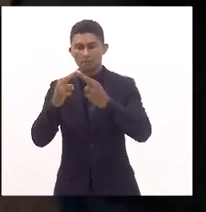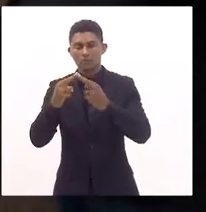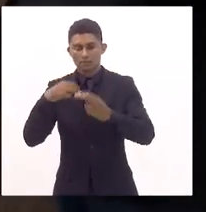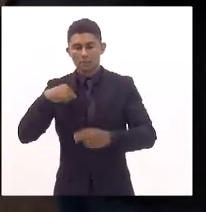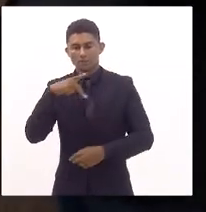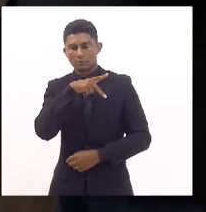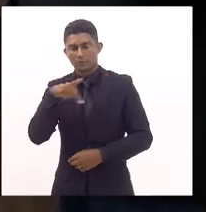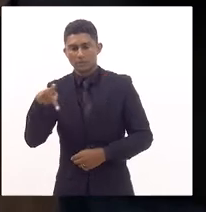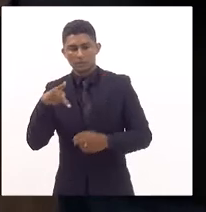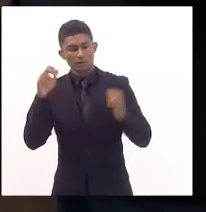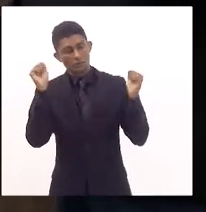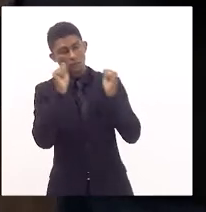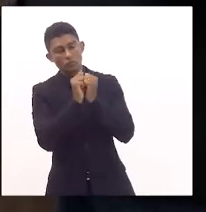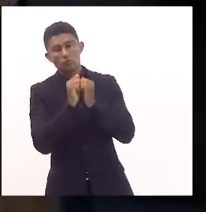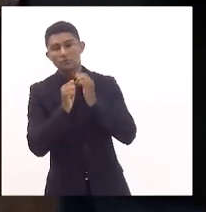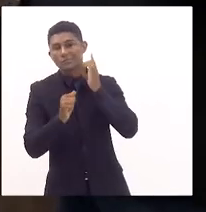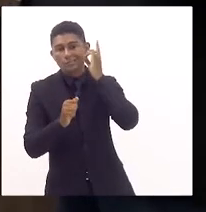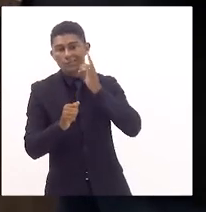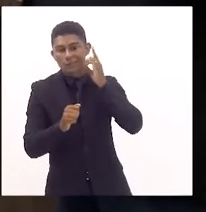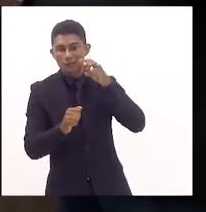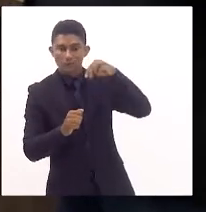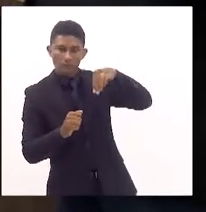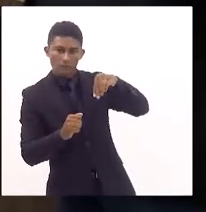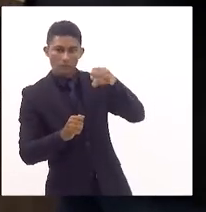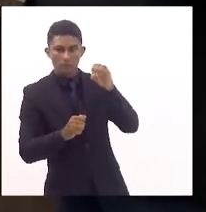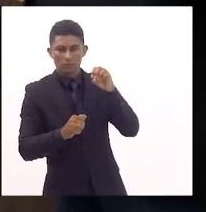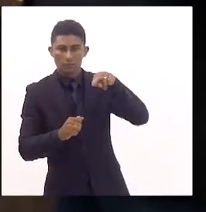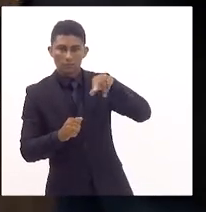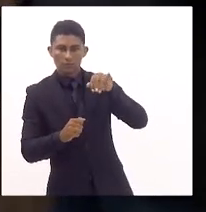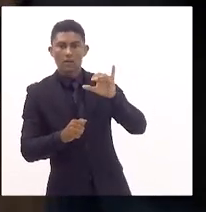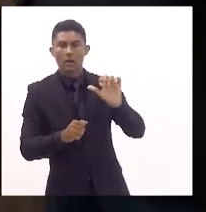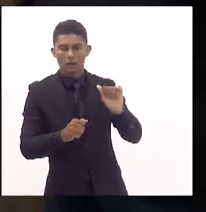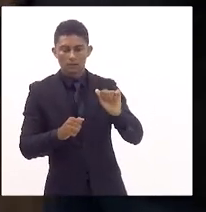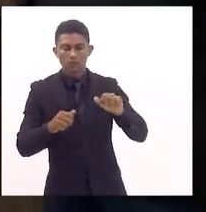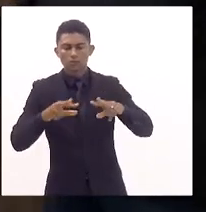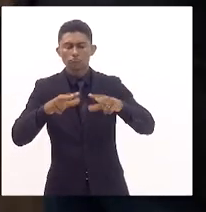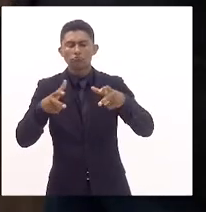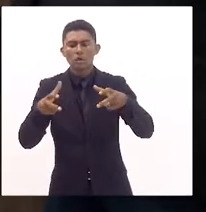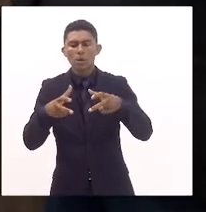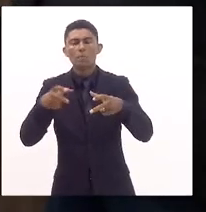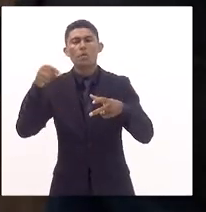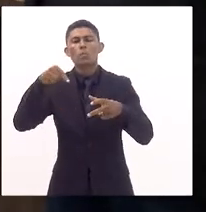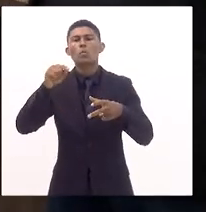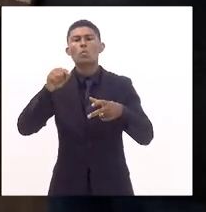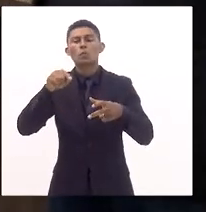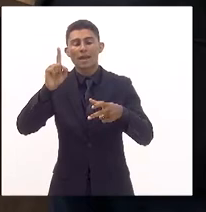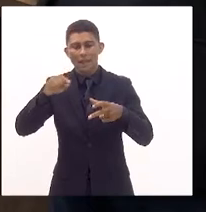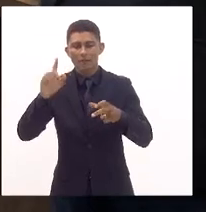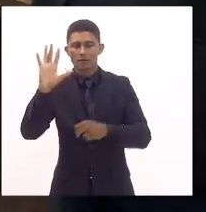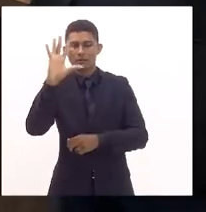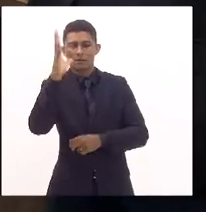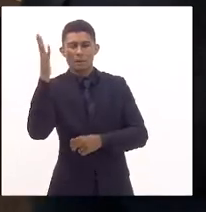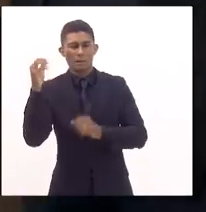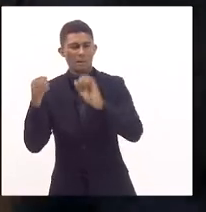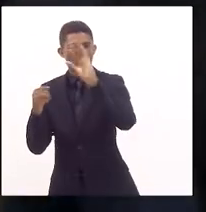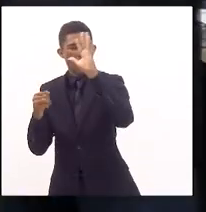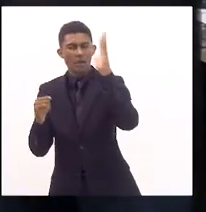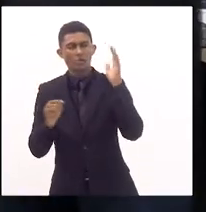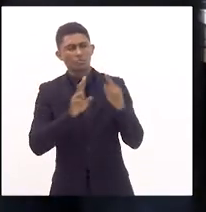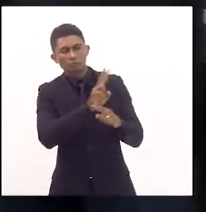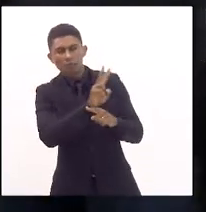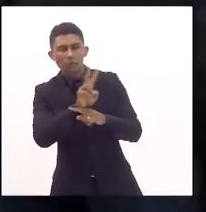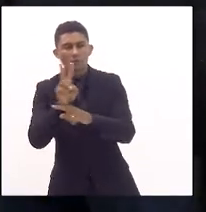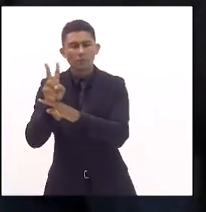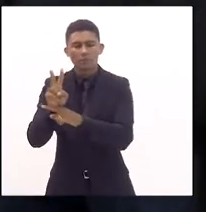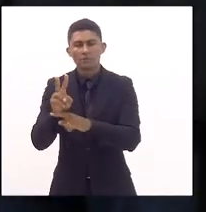em conjunto com a deputada Mônica pela Comissão de Defesa do Meio Ambiente.